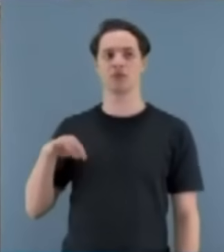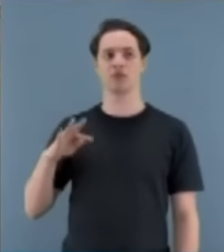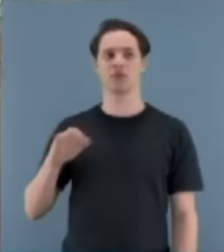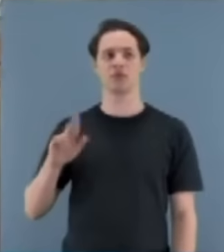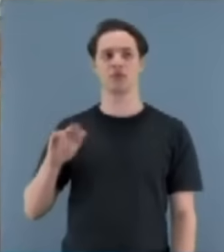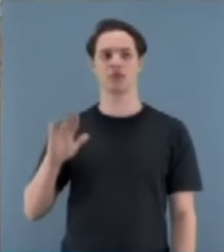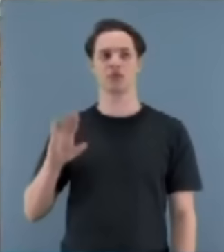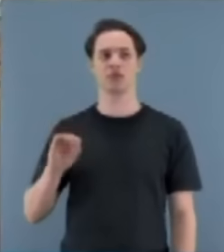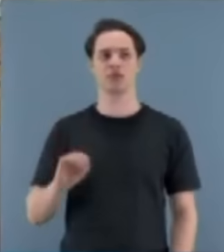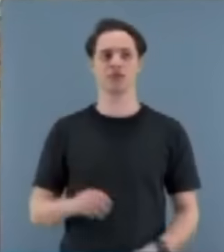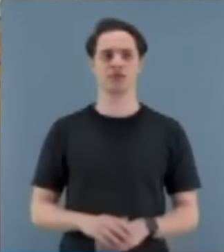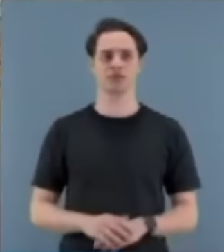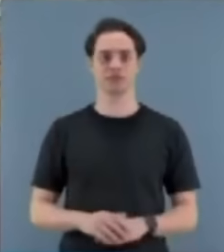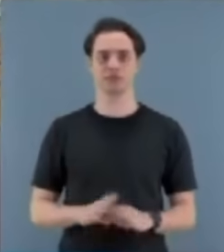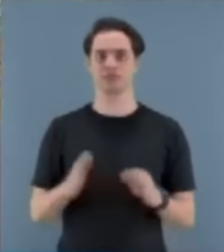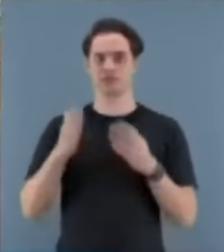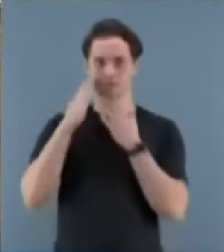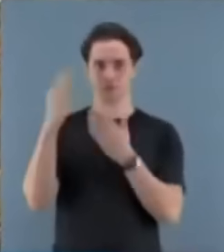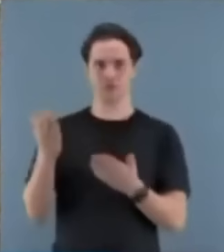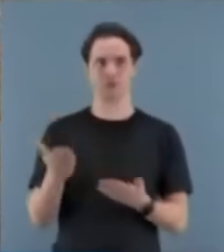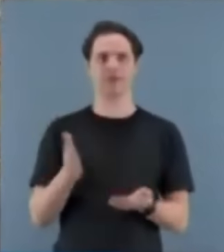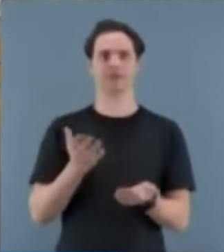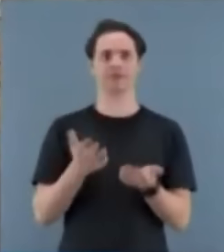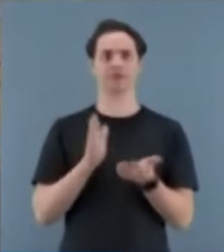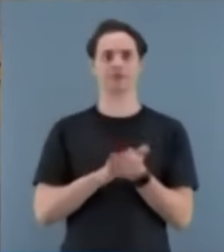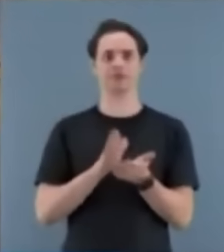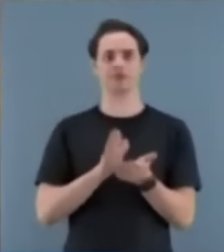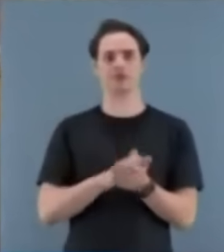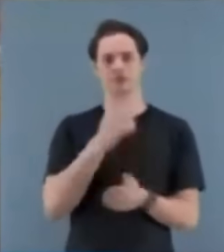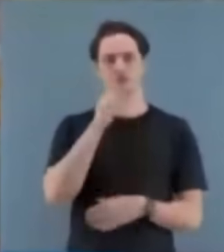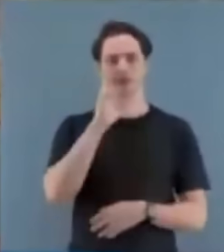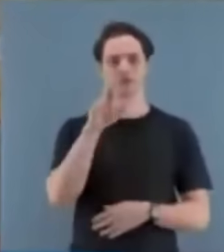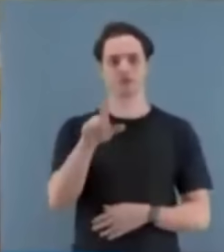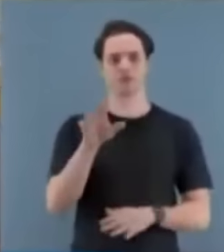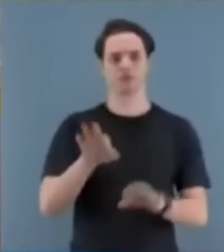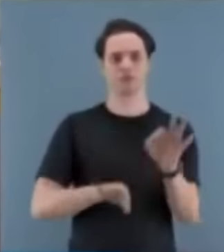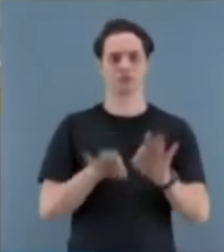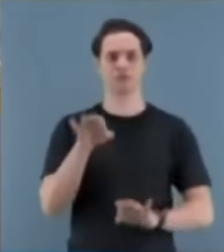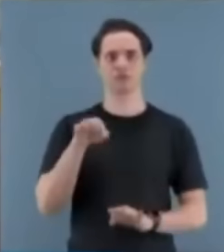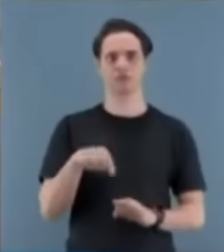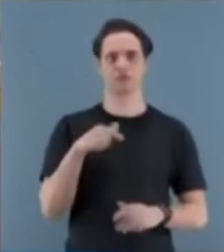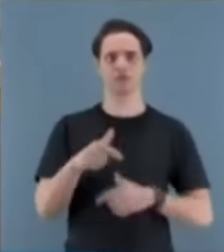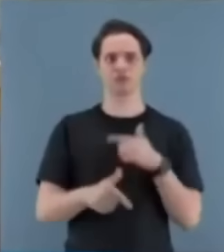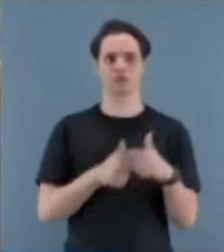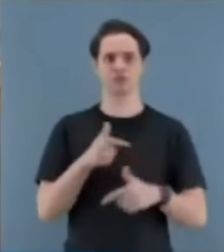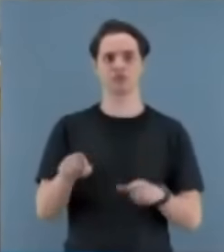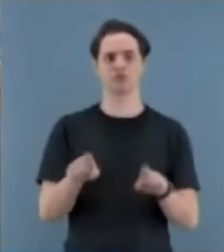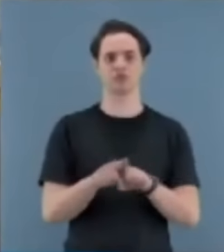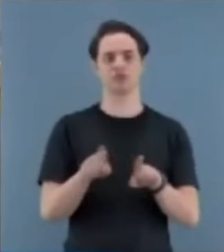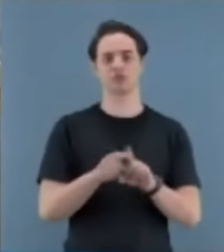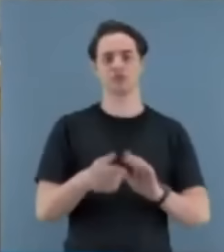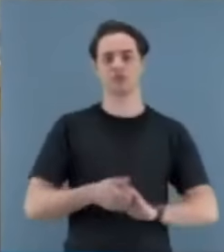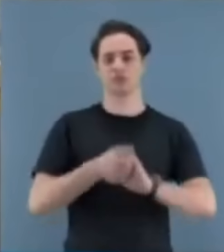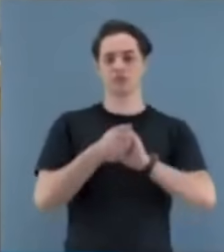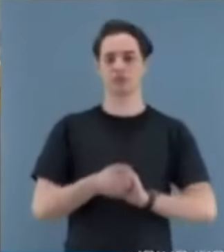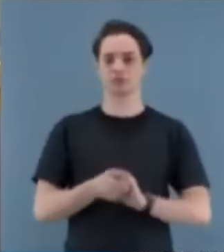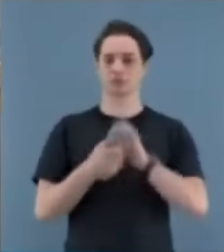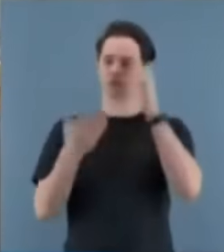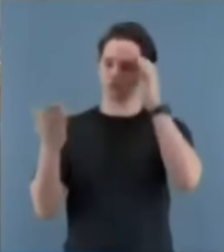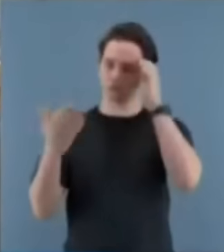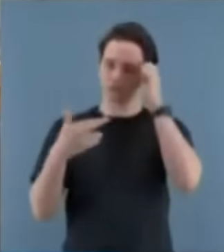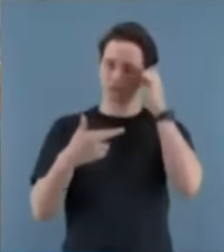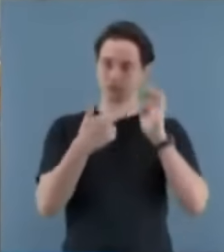Obrigado, senhor presidente. Mais uma vez, quero parabenizar a Vossa Excelência pela condução desses trabalhos, ao passo que também saúdo aqui a minha querida